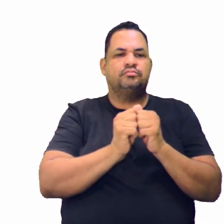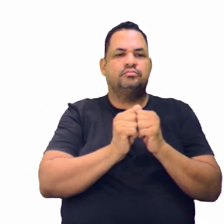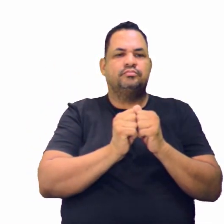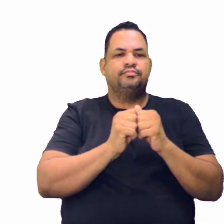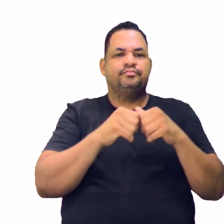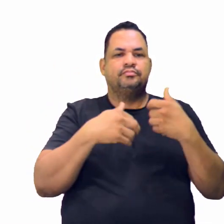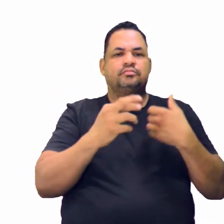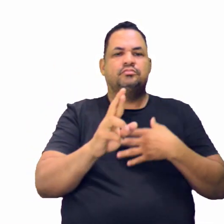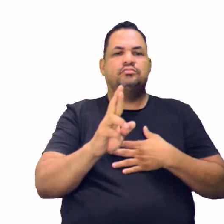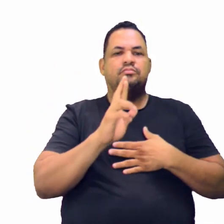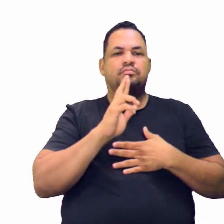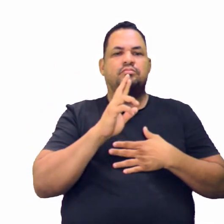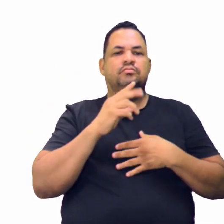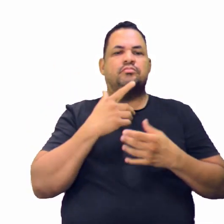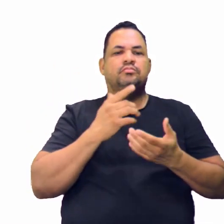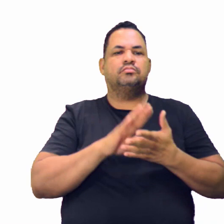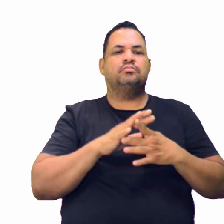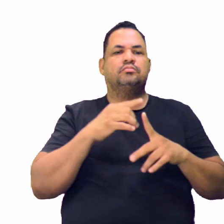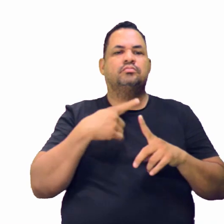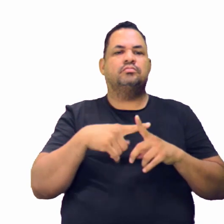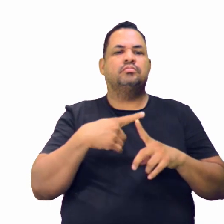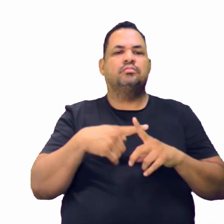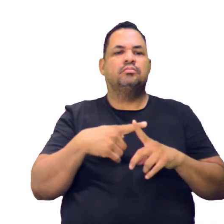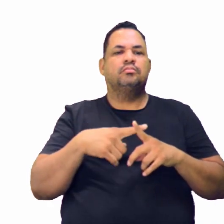Aí ele responde porque sim